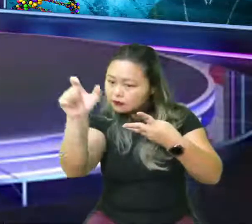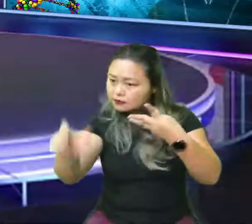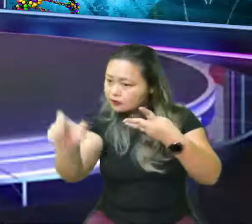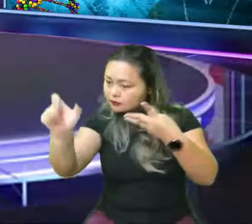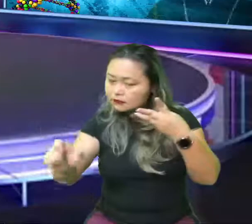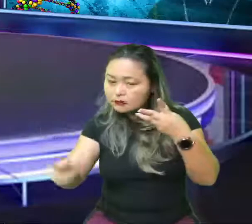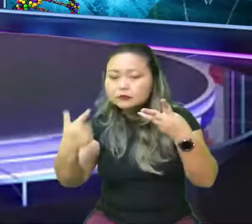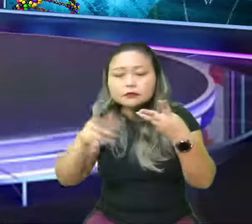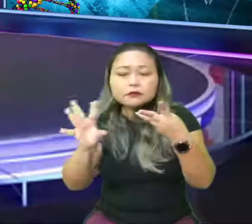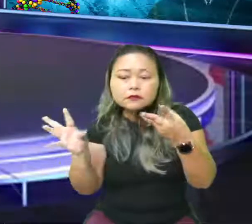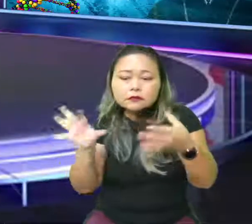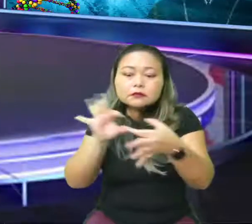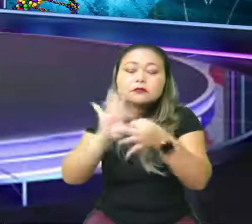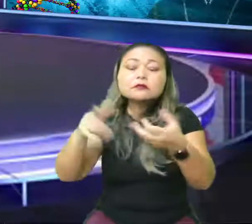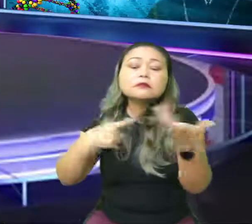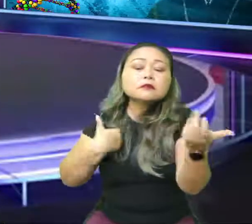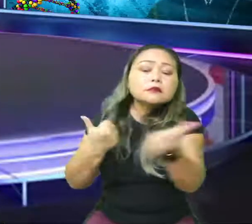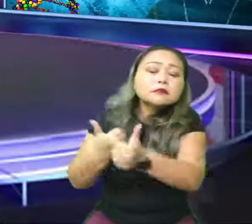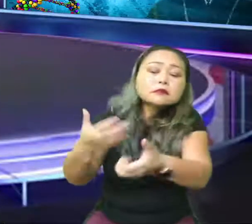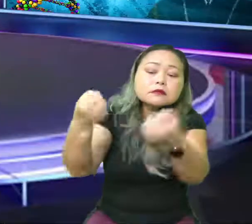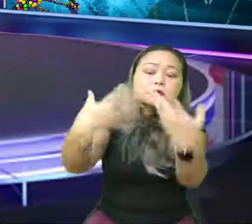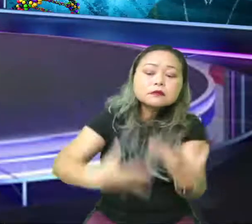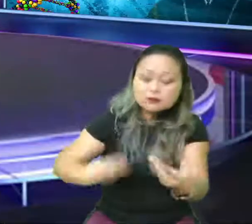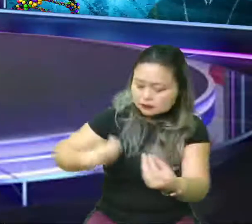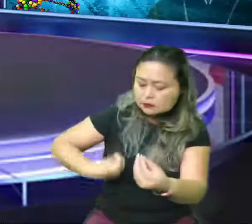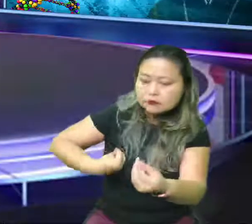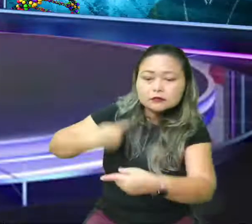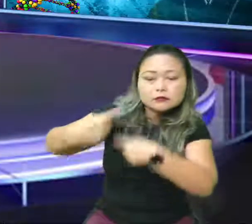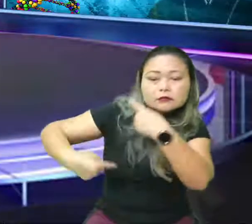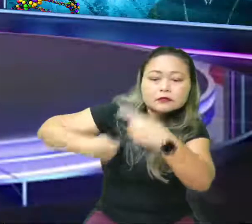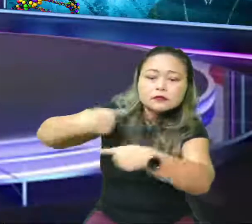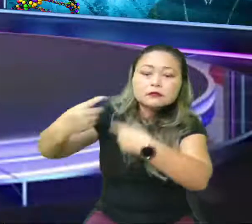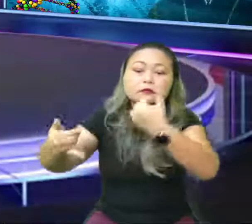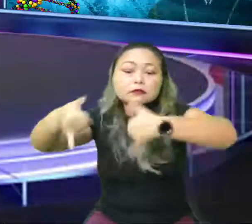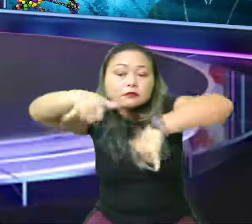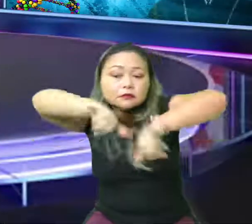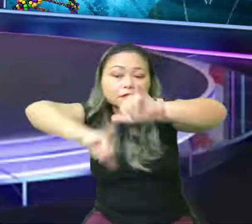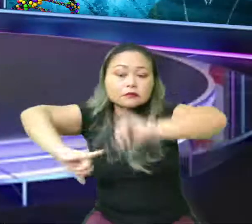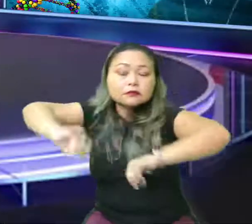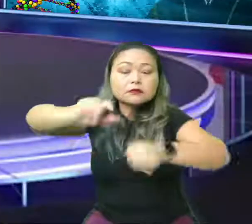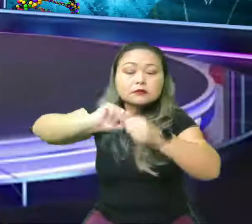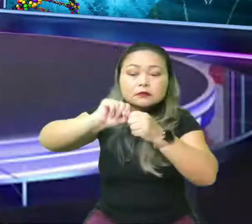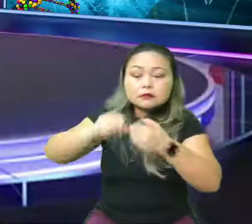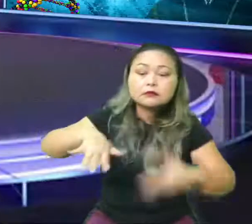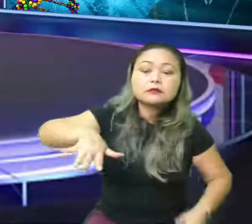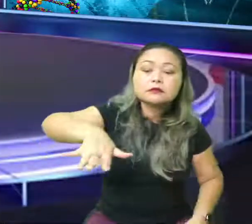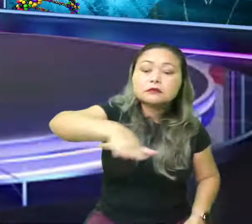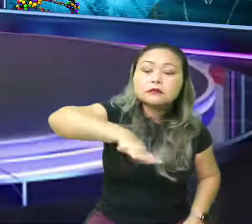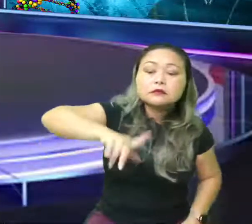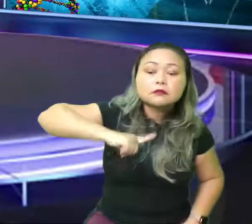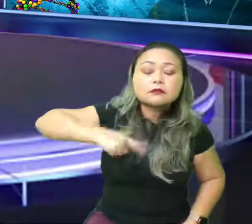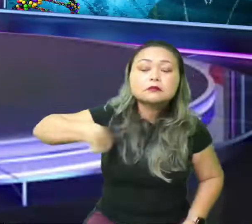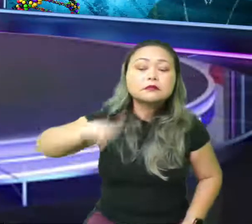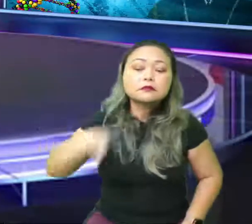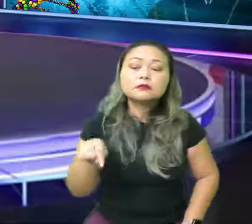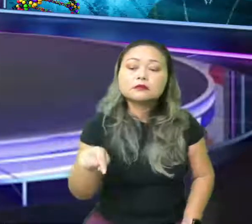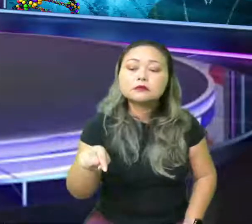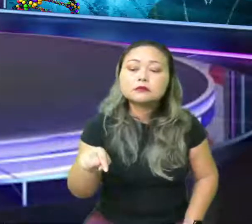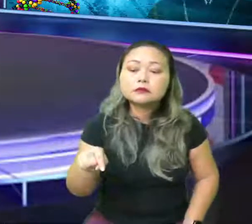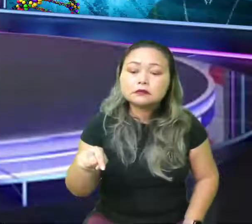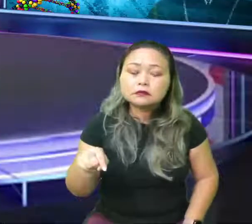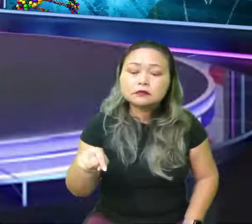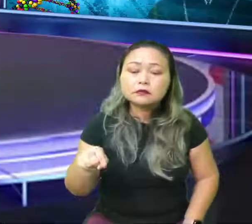três carinhas tentaram explicar a origem da vida a partir da evolução química, onde, nesse contexto, você vai ter aí